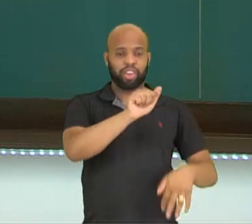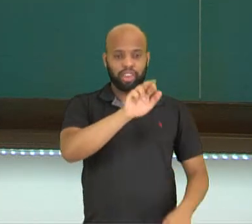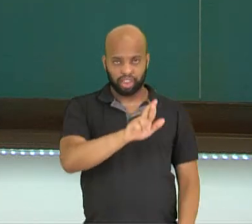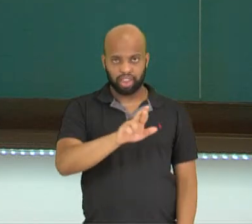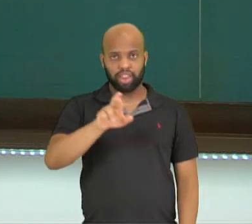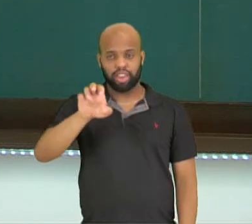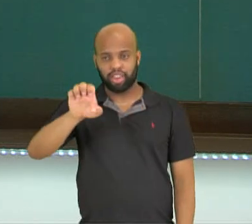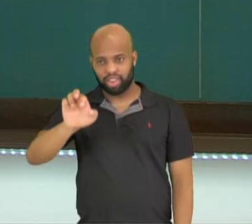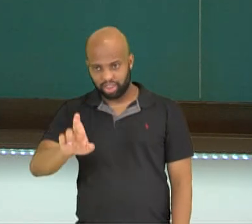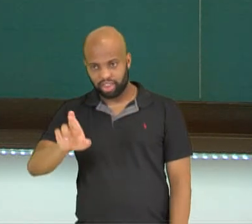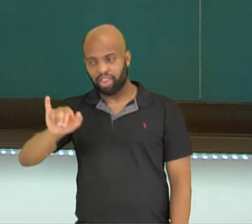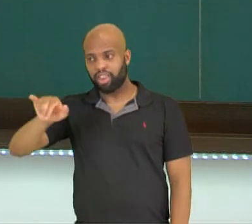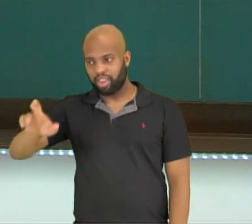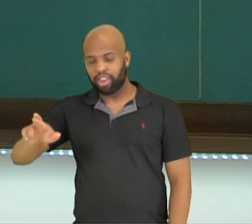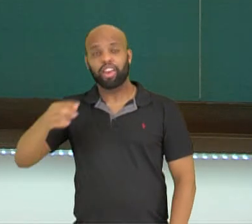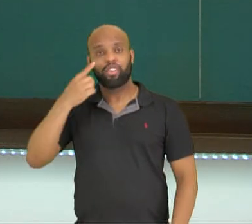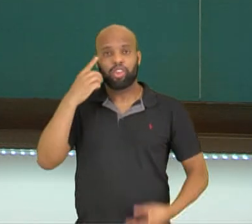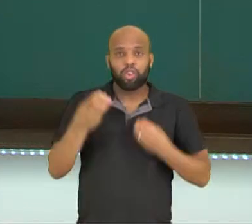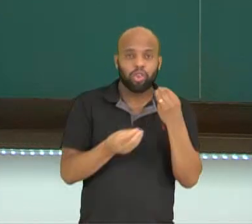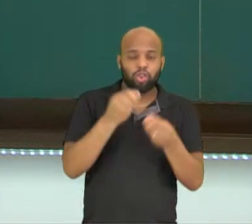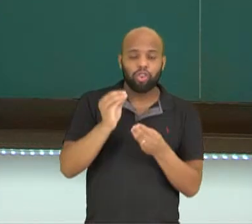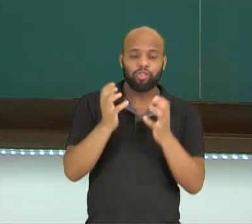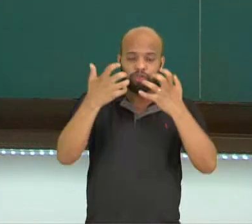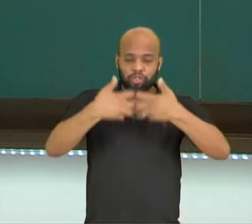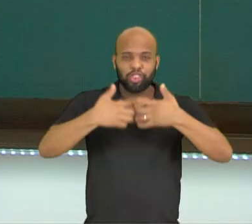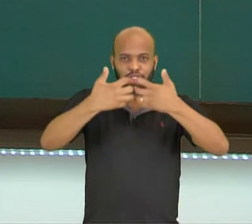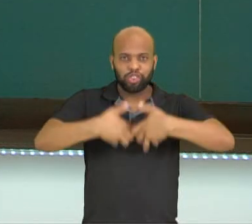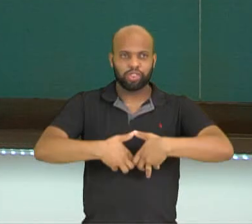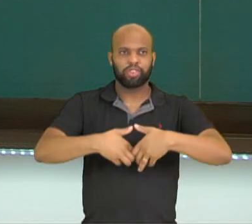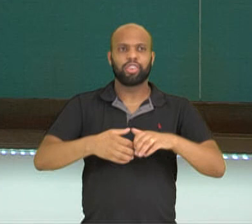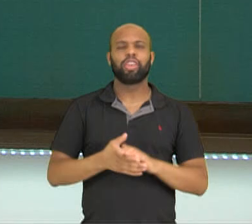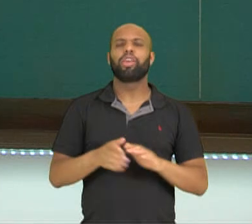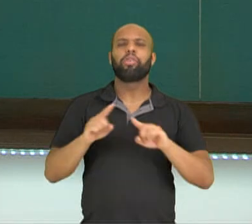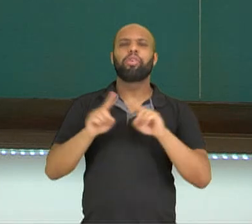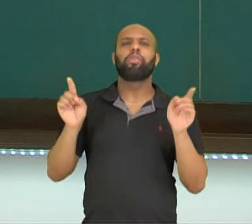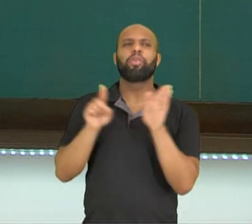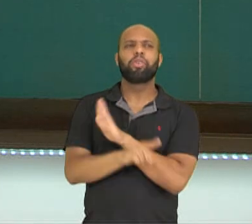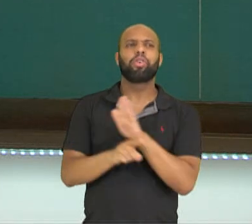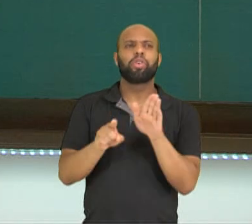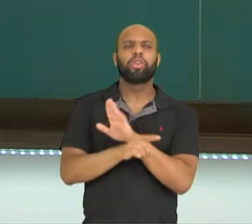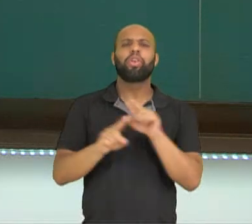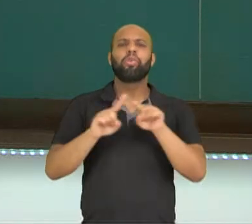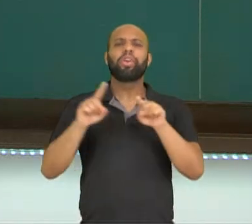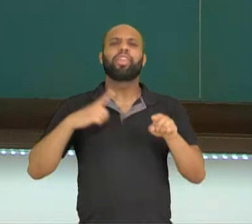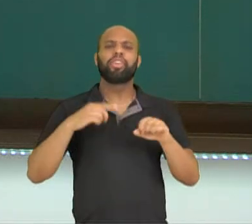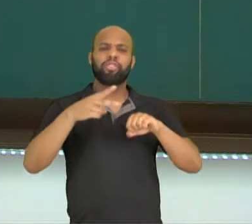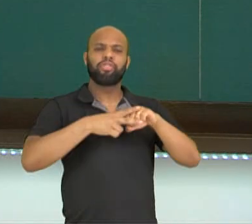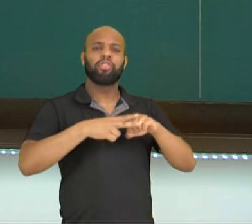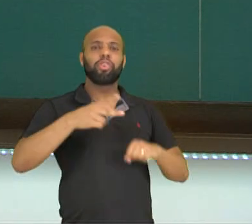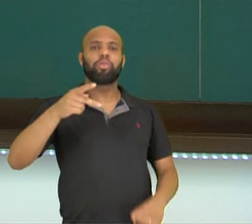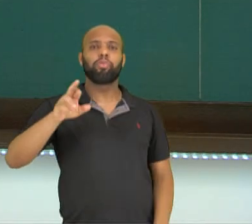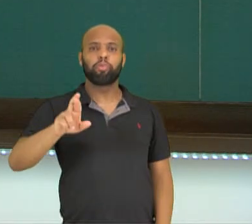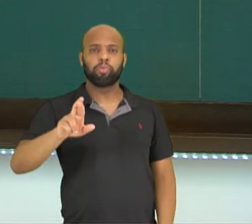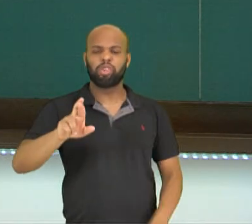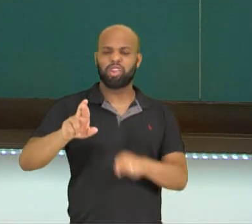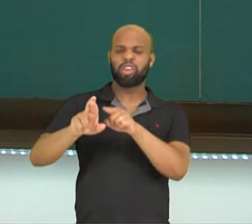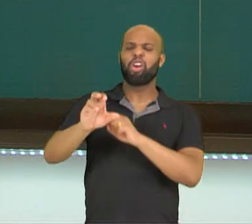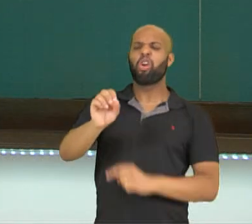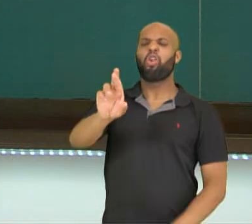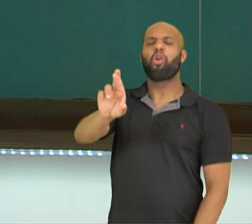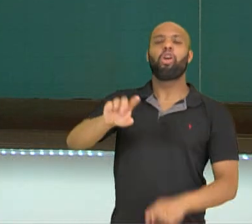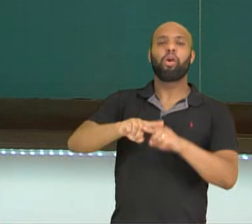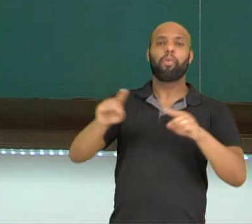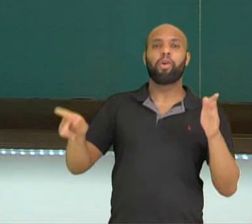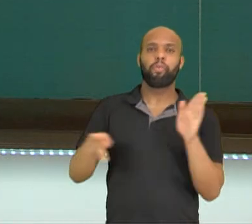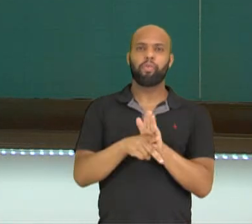vamos conhecer melhor como isso funciona, tá? Vocês vão perguntar, mas o verbo pôr? O verbo pôr termina em or, mas ele vem